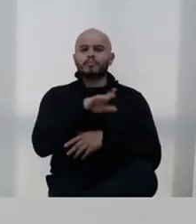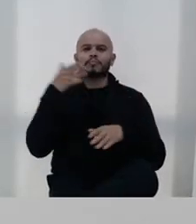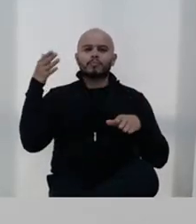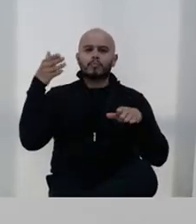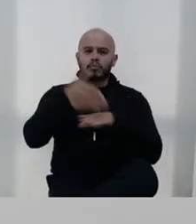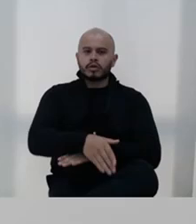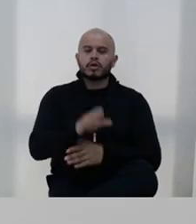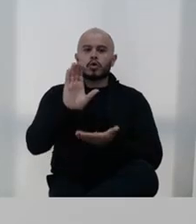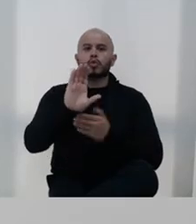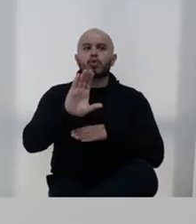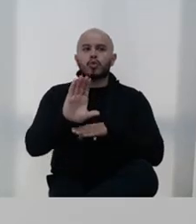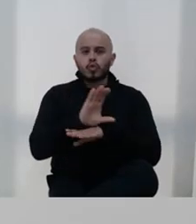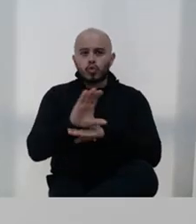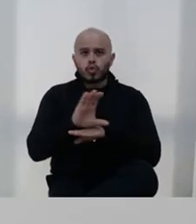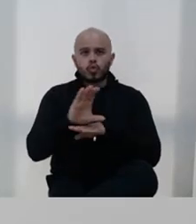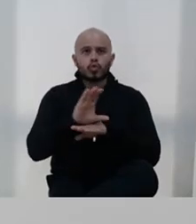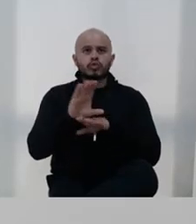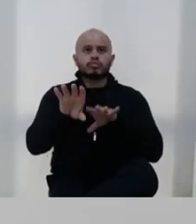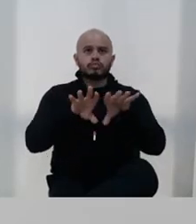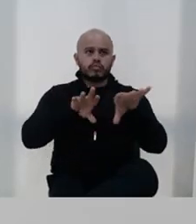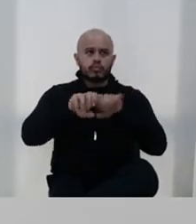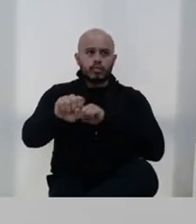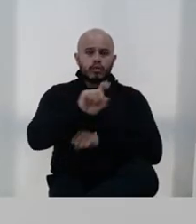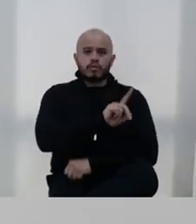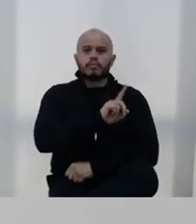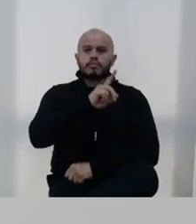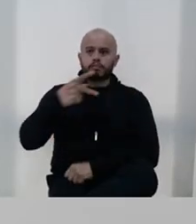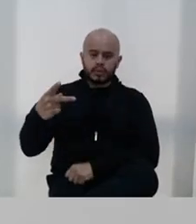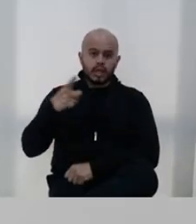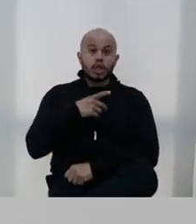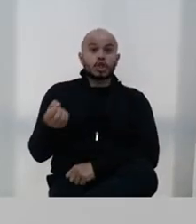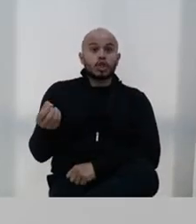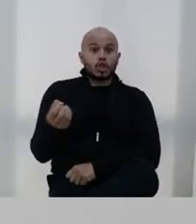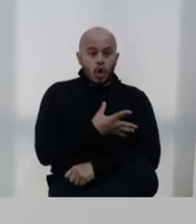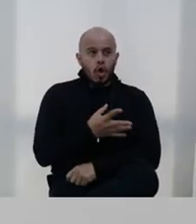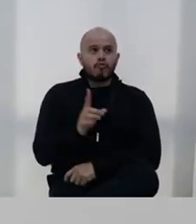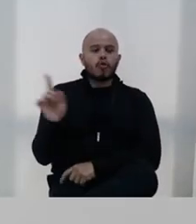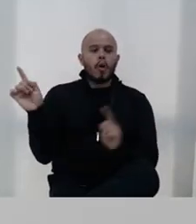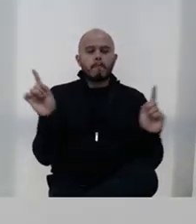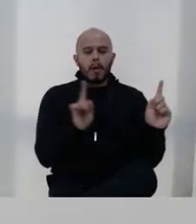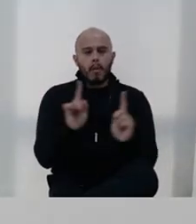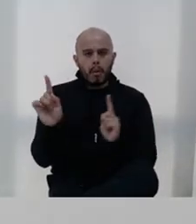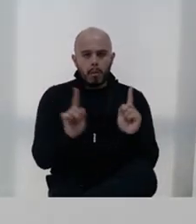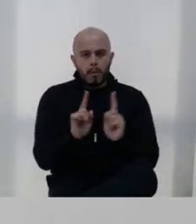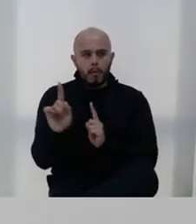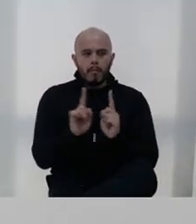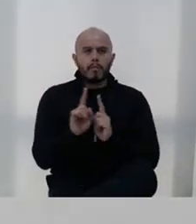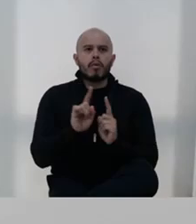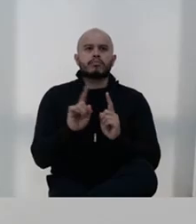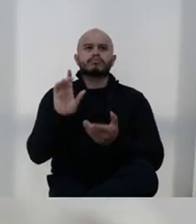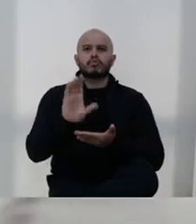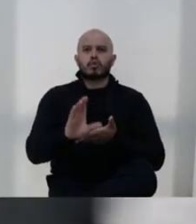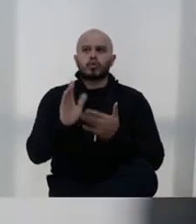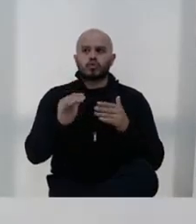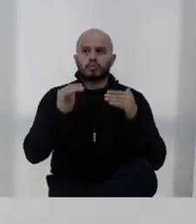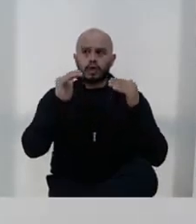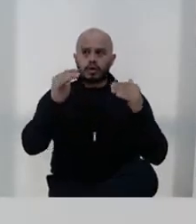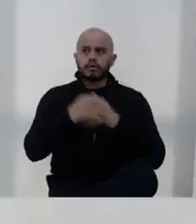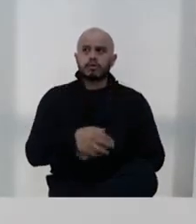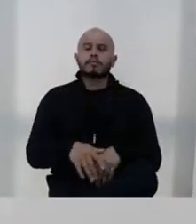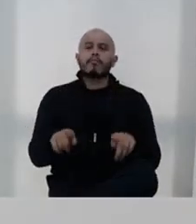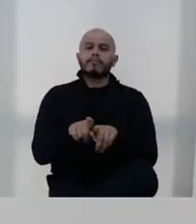do curso de formação dos defensores e defensoras que tomaram posse neste Conselho Superior. O evento